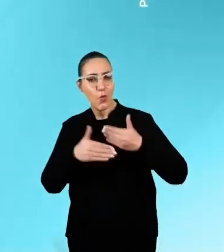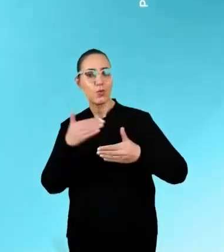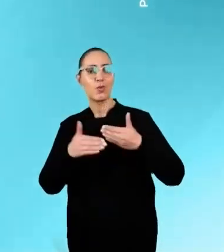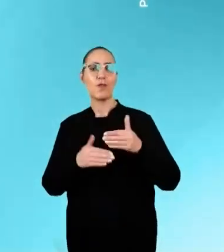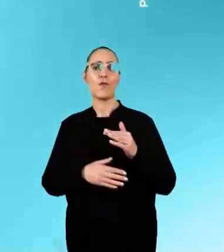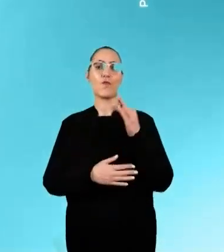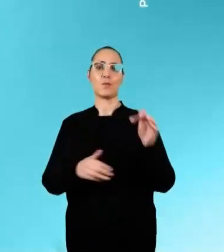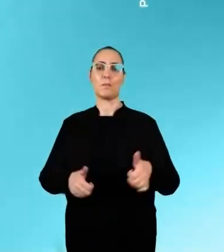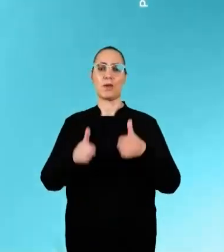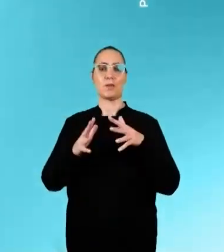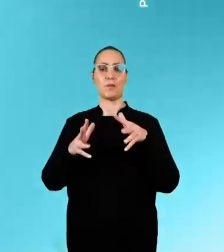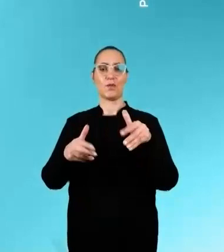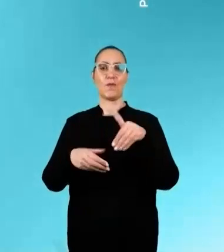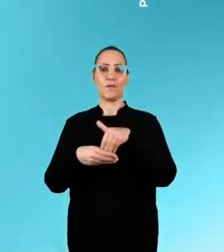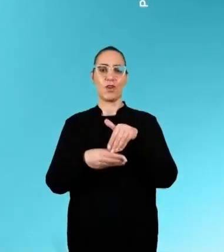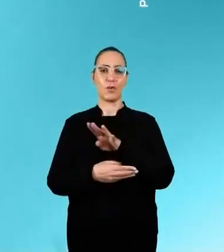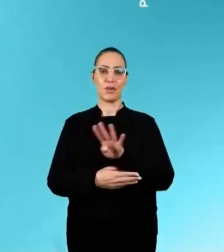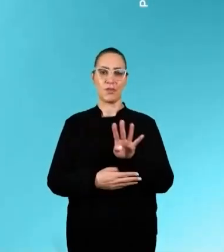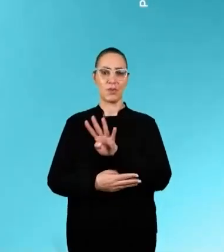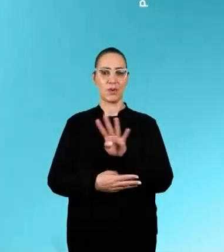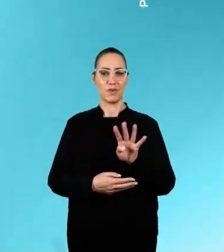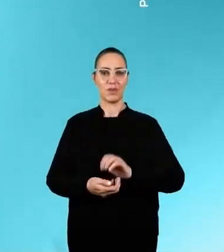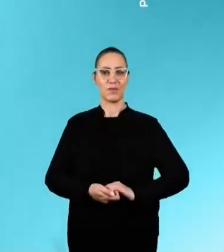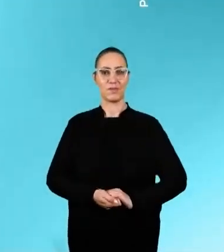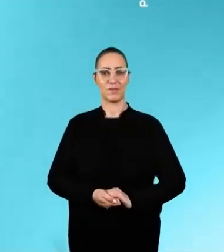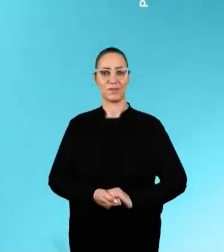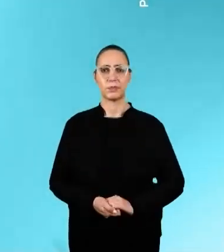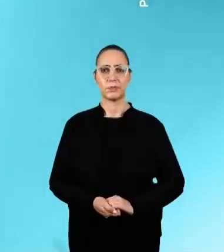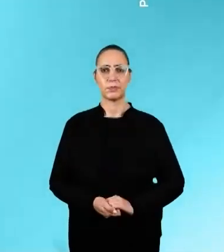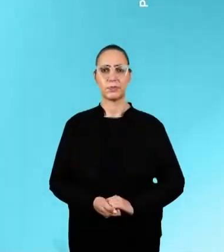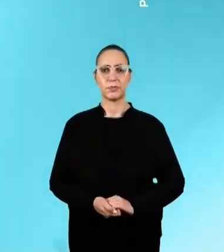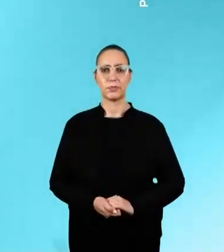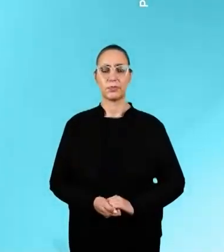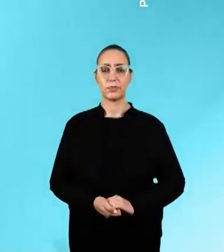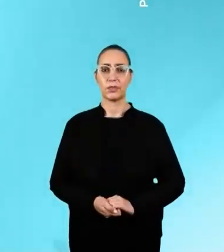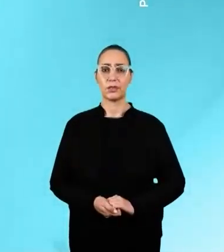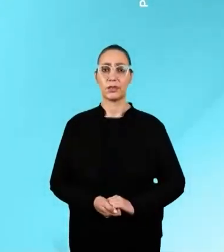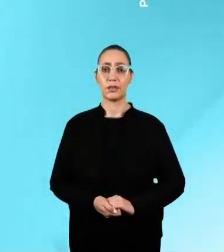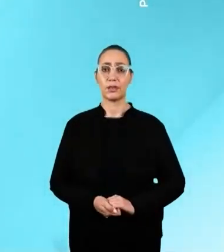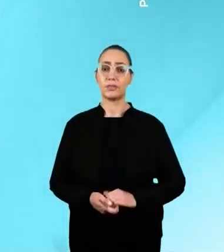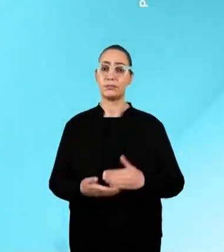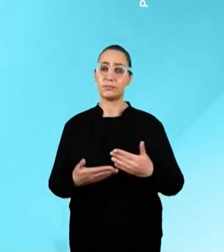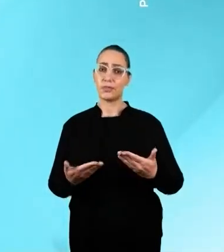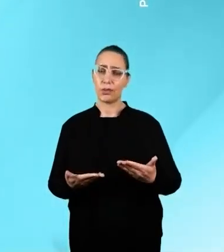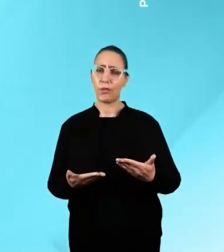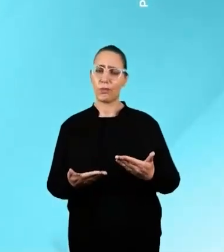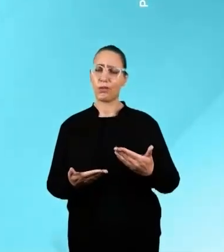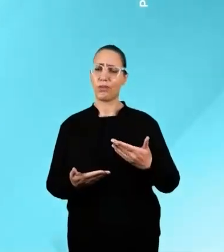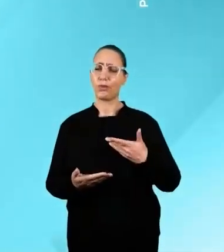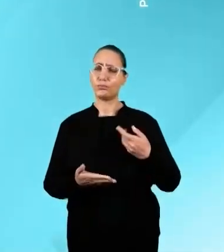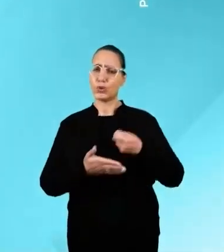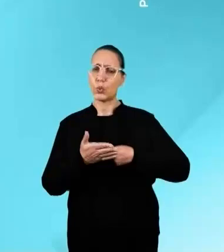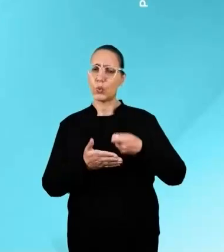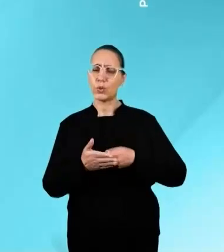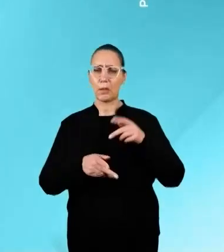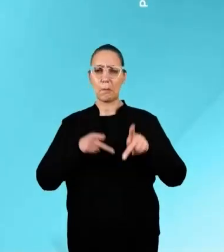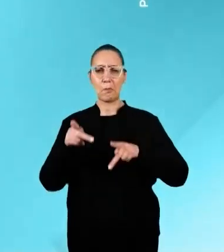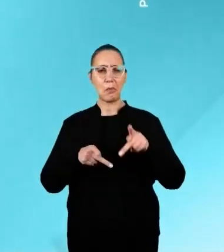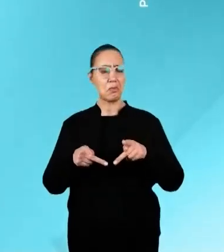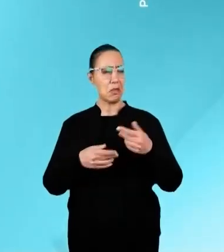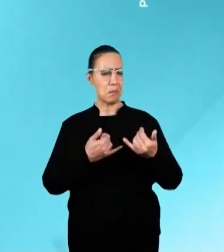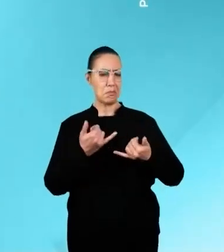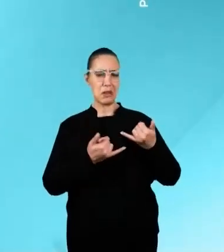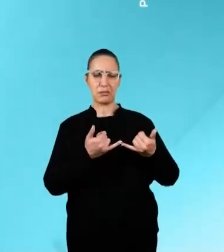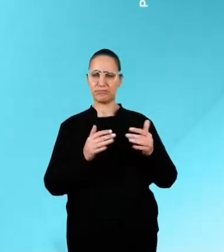um futuro melhor para todos. Vote Busato 4444. Gente, minha bandeira é o povo. Não estou aqui para